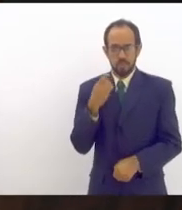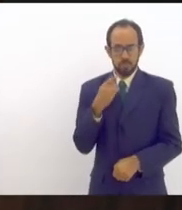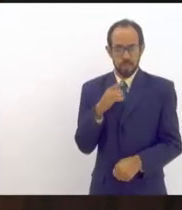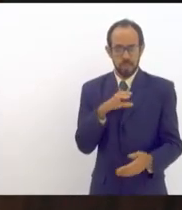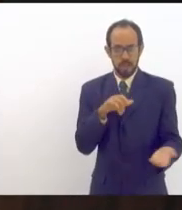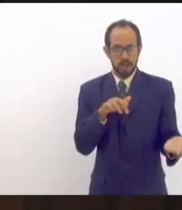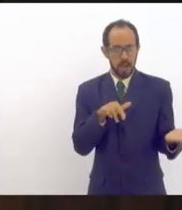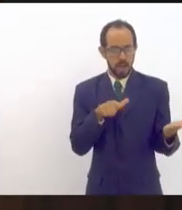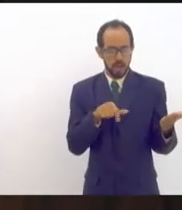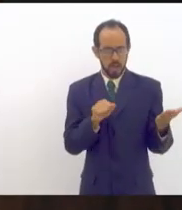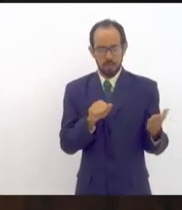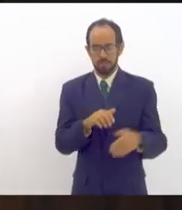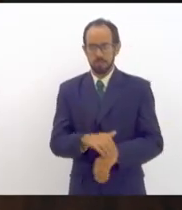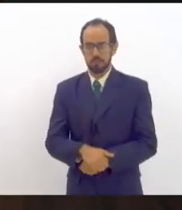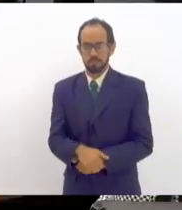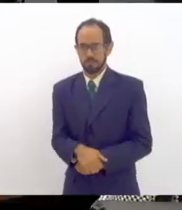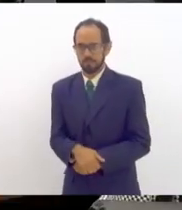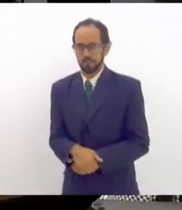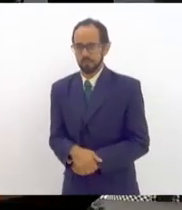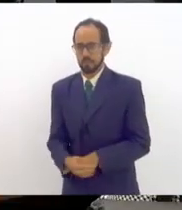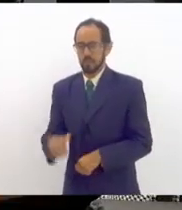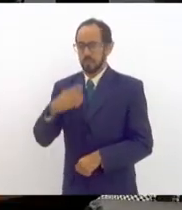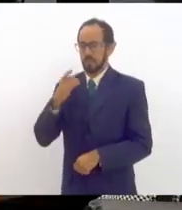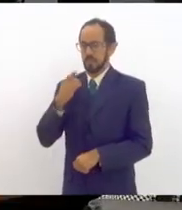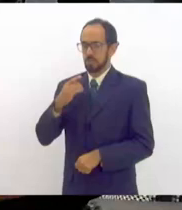Carla deputada